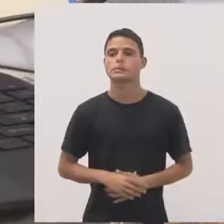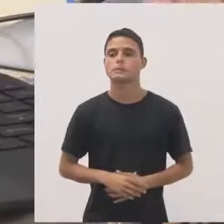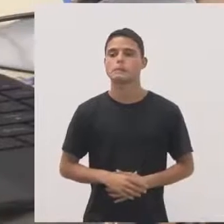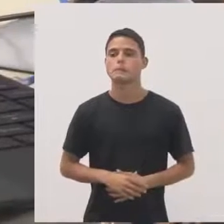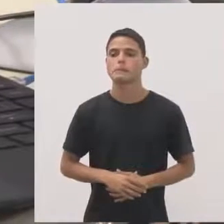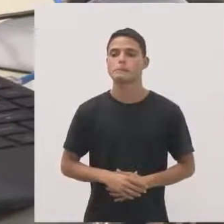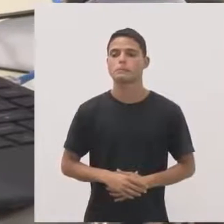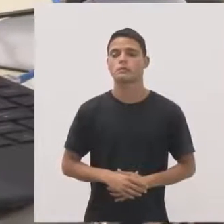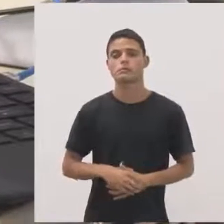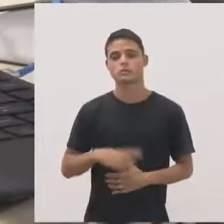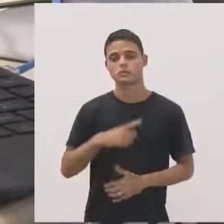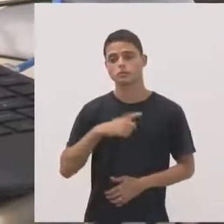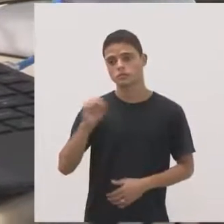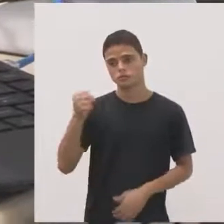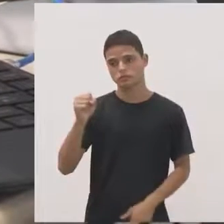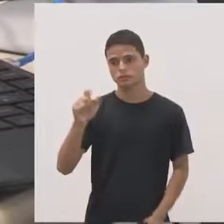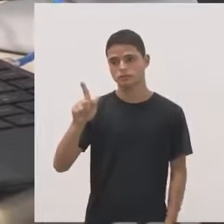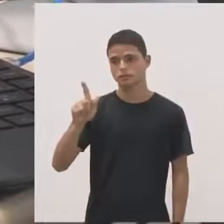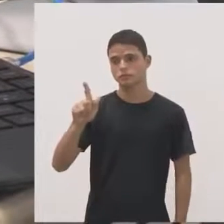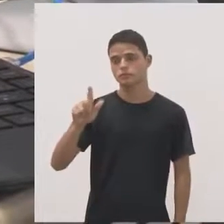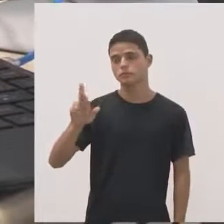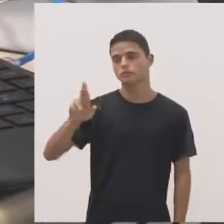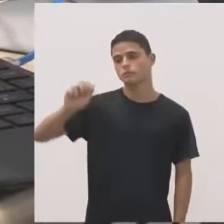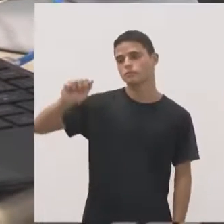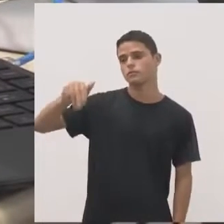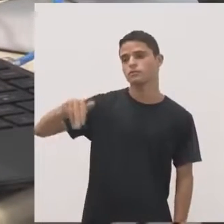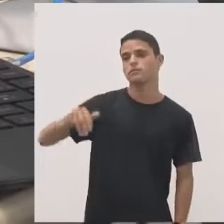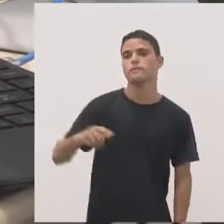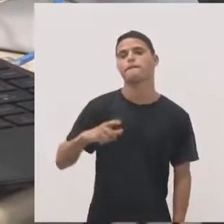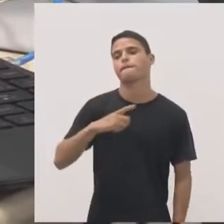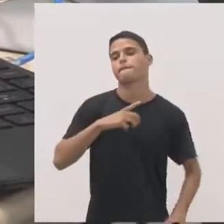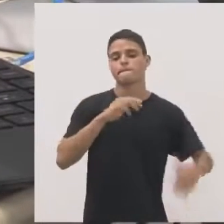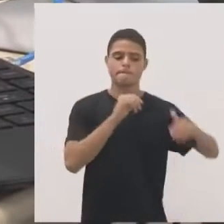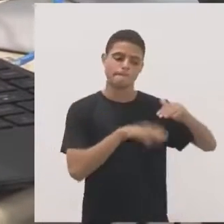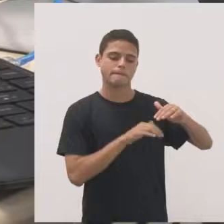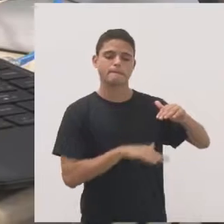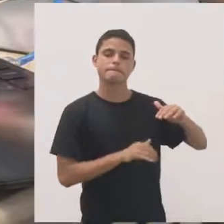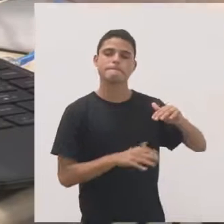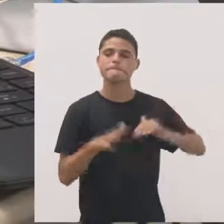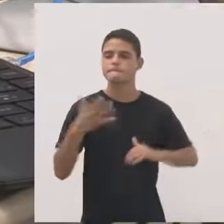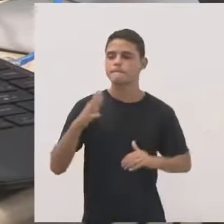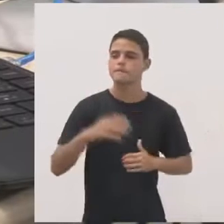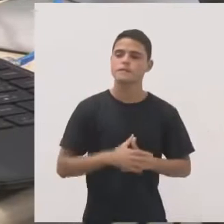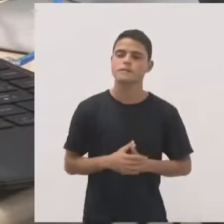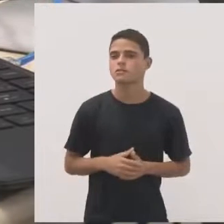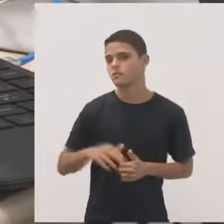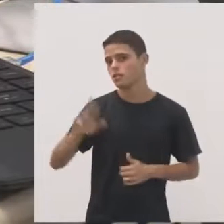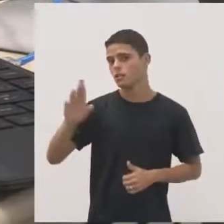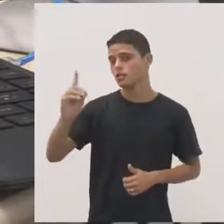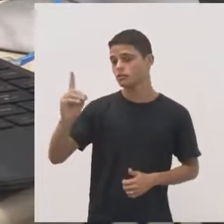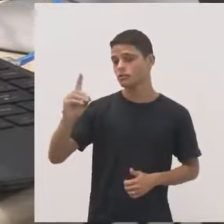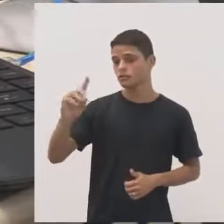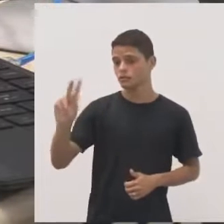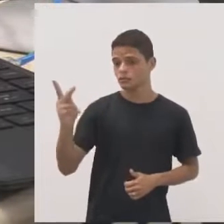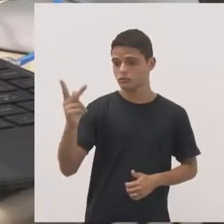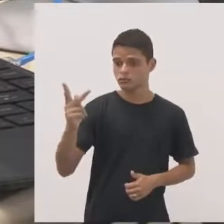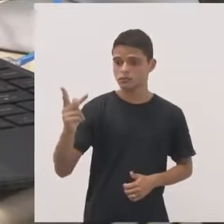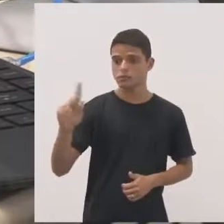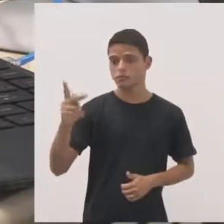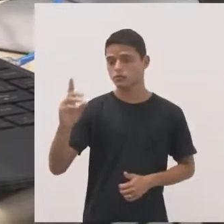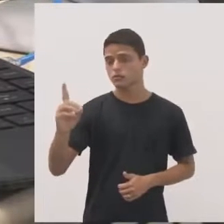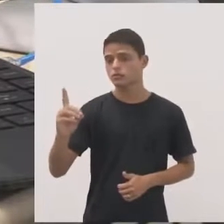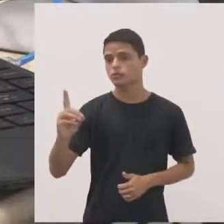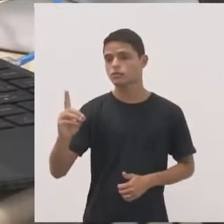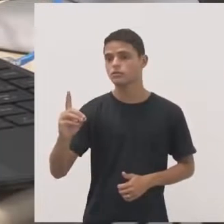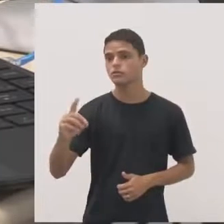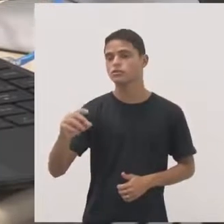tem 8 GB de memória RAM. Ele tem um armazenamento dele, que seria o HD antigo, tá? Ele é uma versão